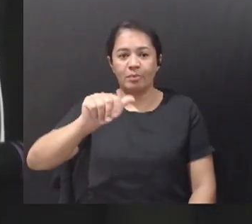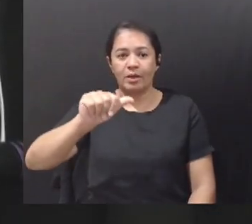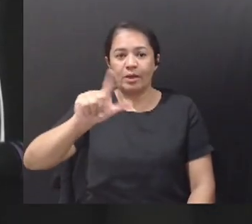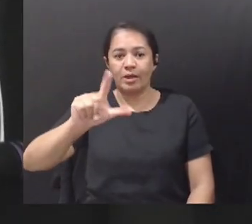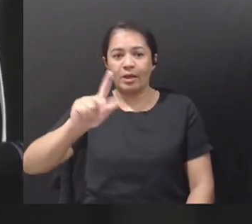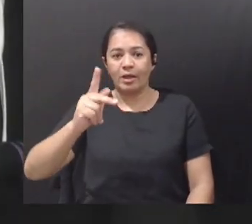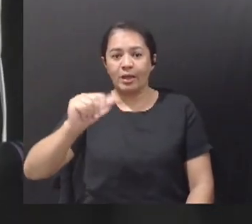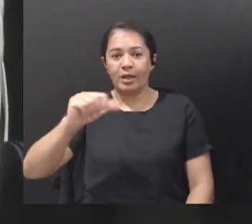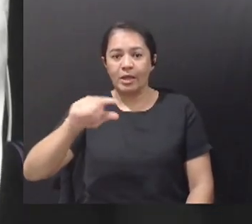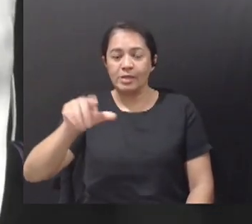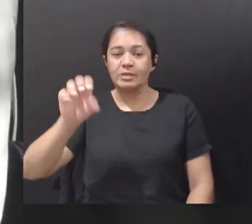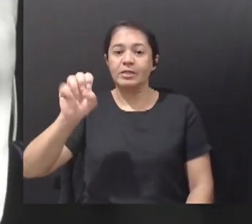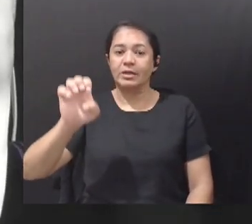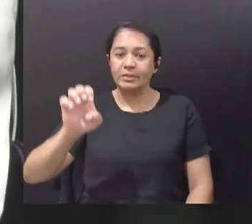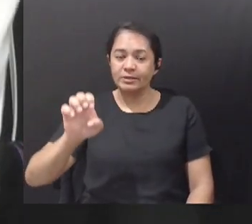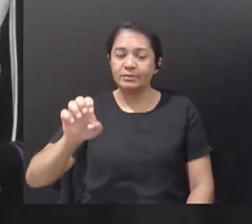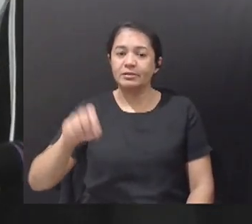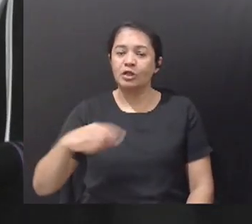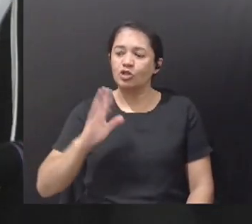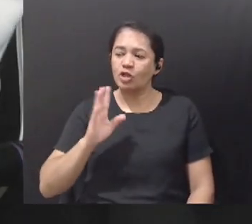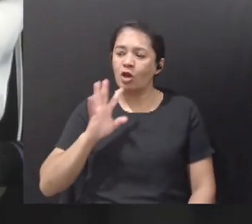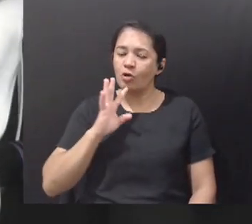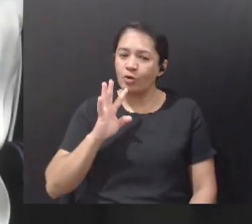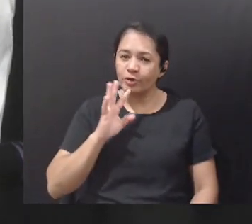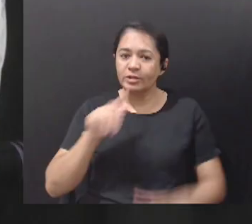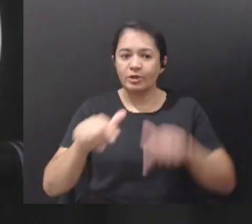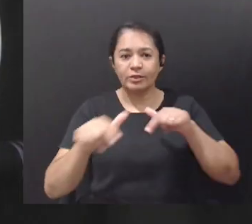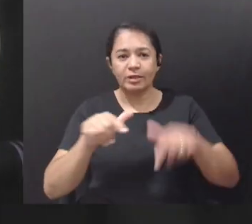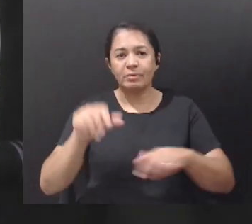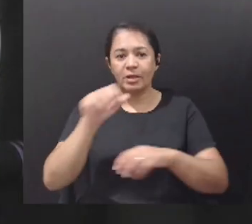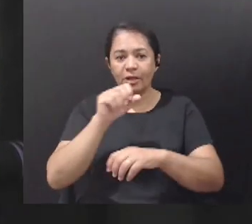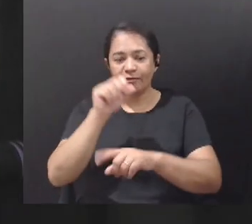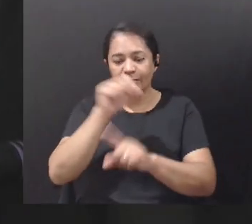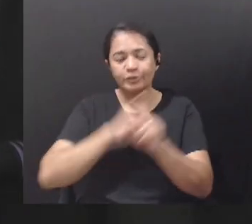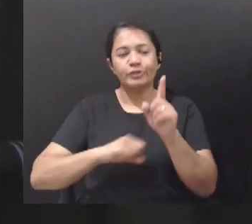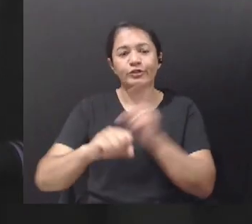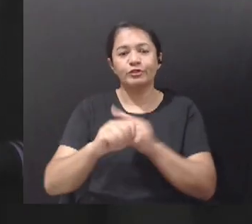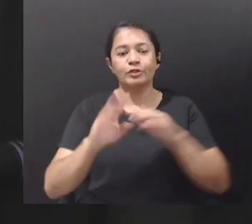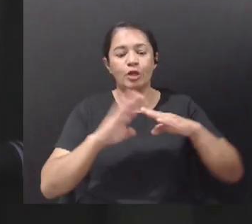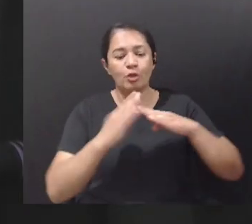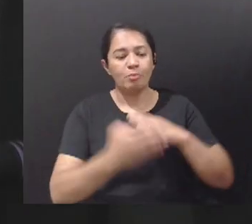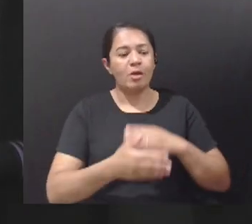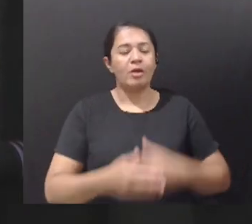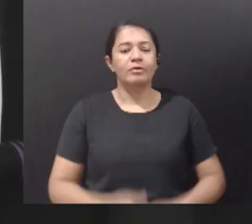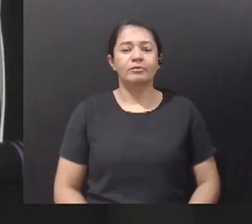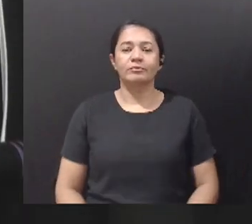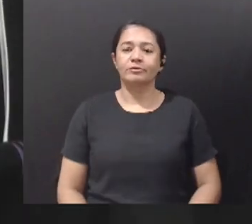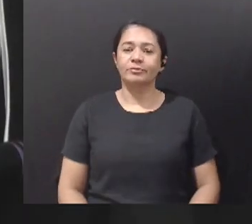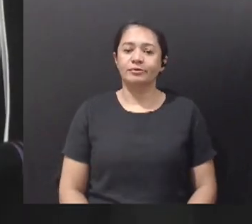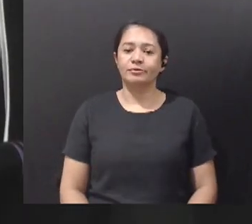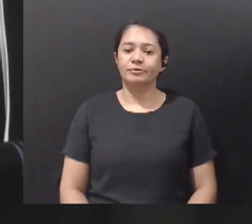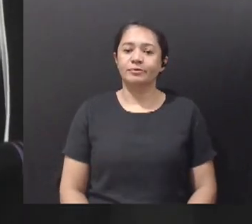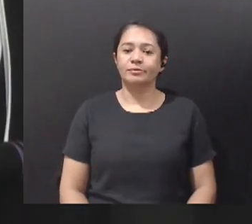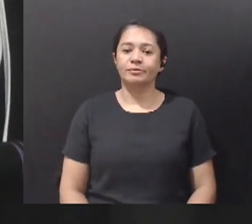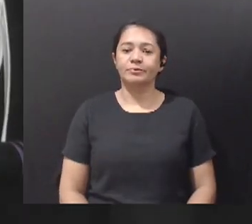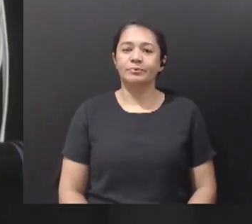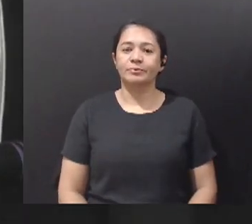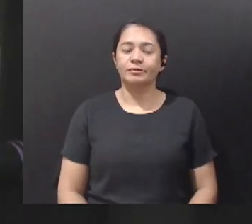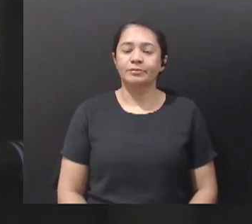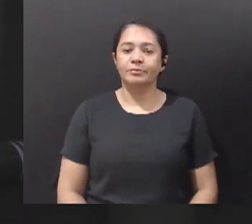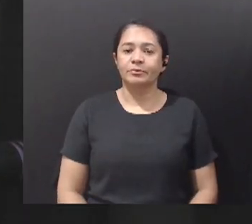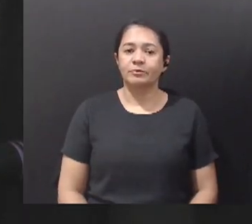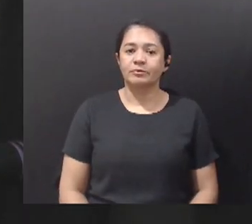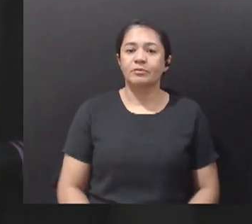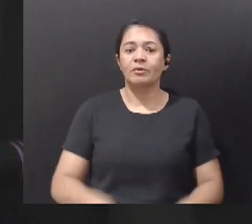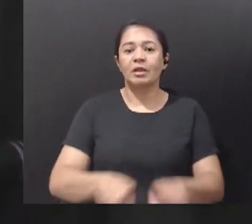atividade política, mas eu trabalhava na sociedade, trabalhava nos bairros, Sim. Né? E aí estava o Fernando Henrique Cardoso,